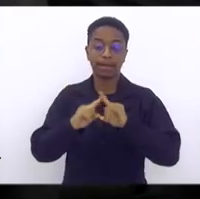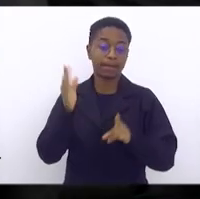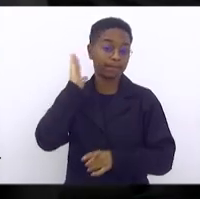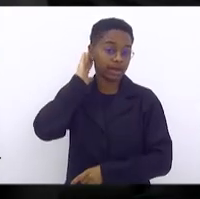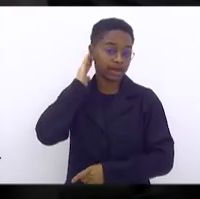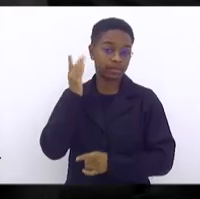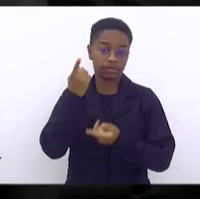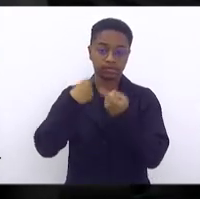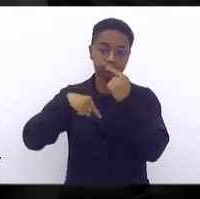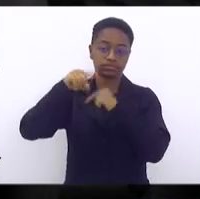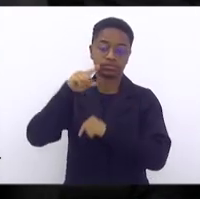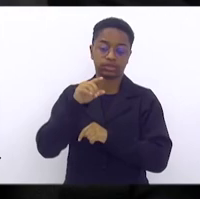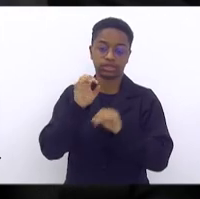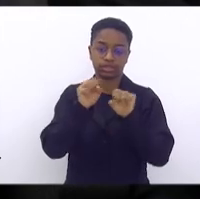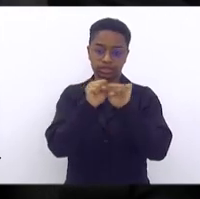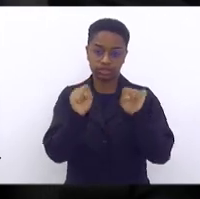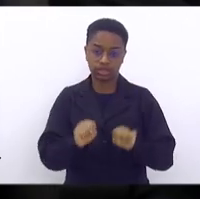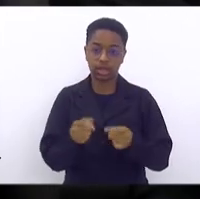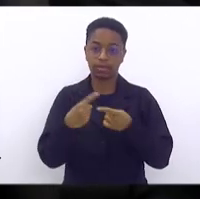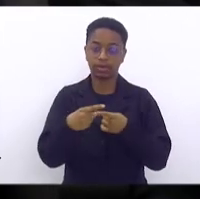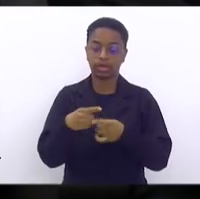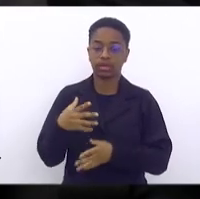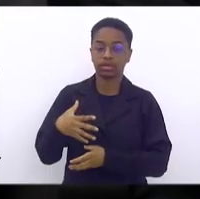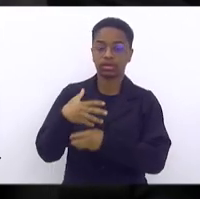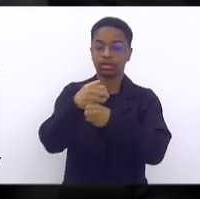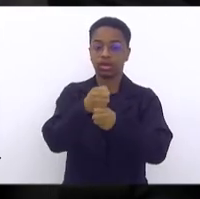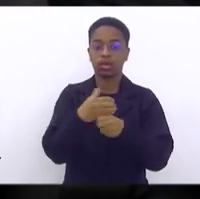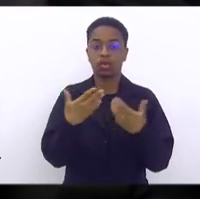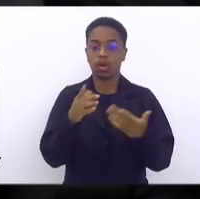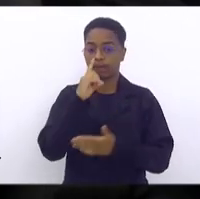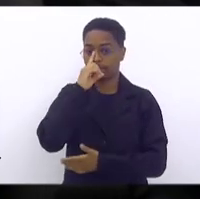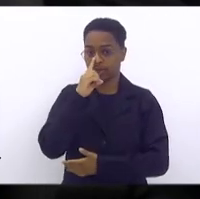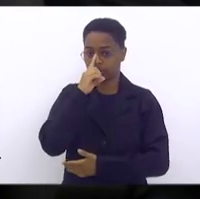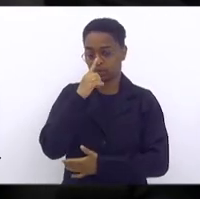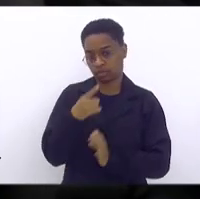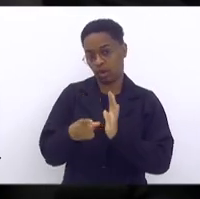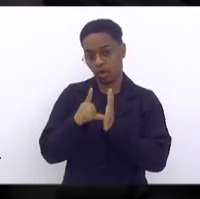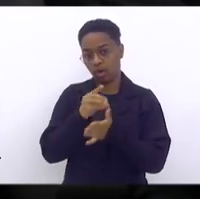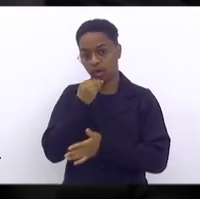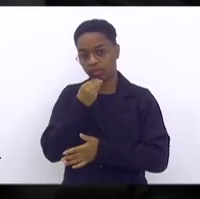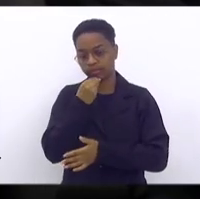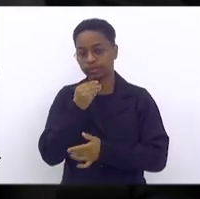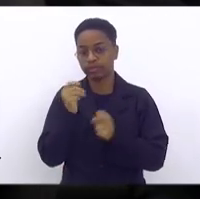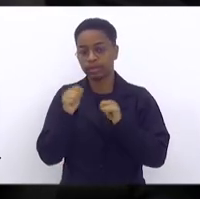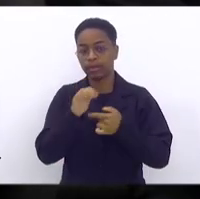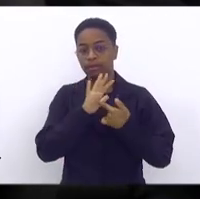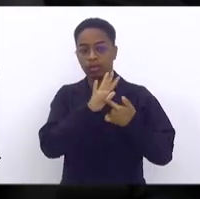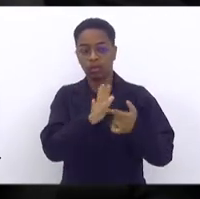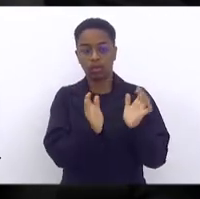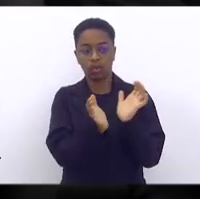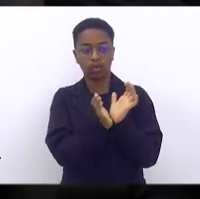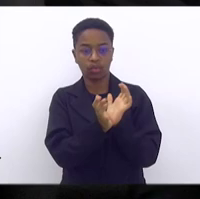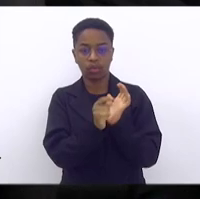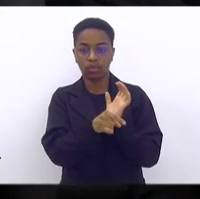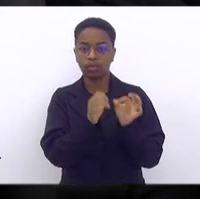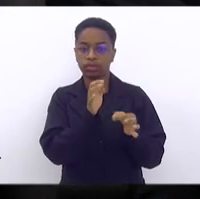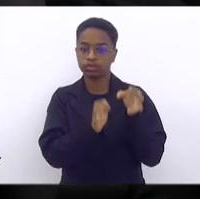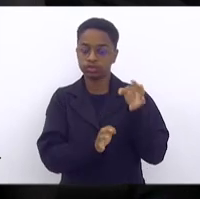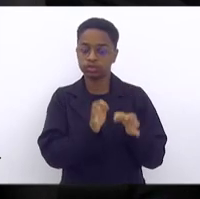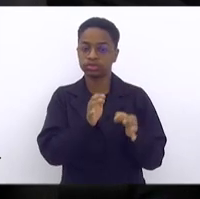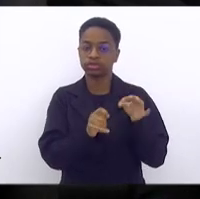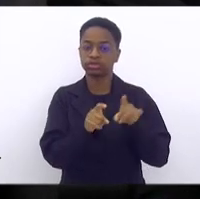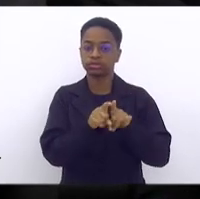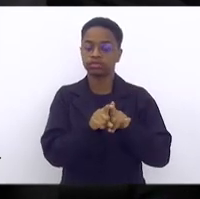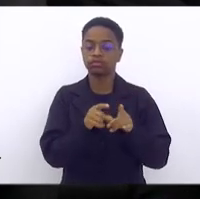avançado, que a gente tem uma parte de cálculo de risco, né, preliminar, claro, para mostrar ali para a equipe do juiz também, para o juiz,